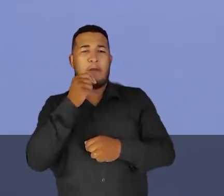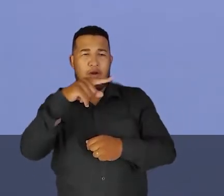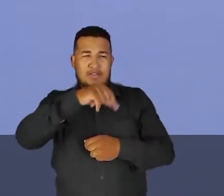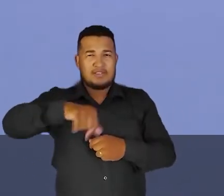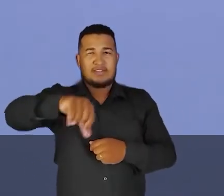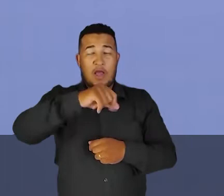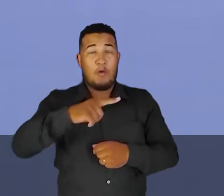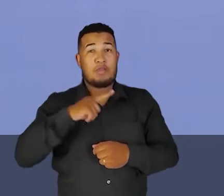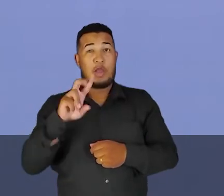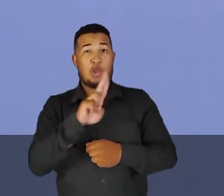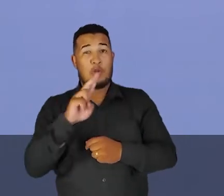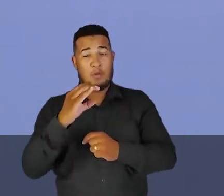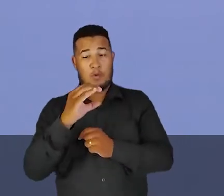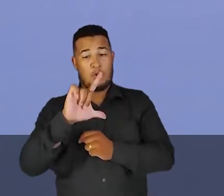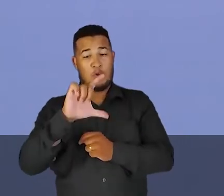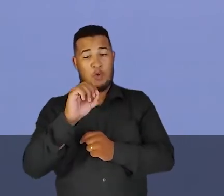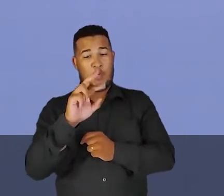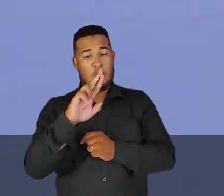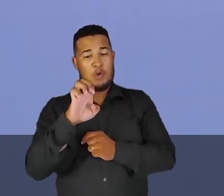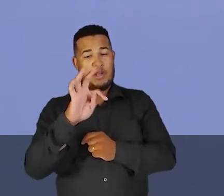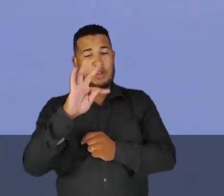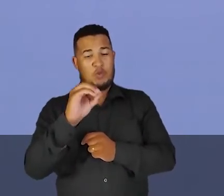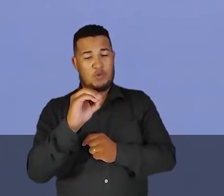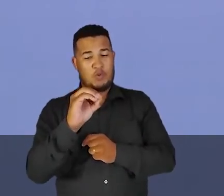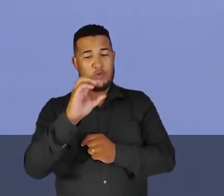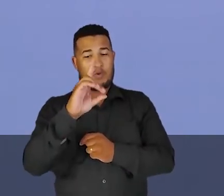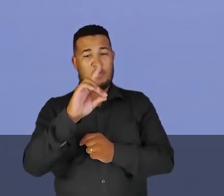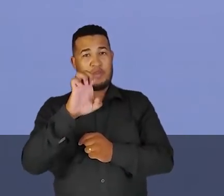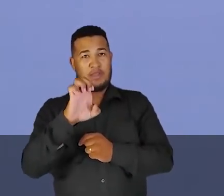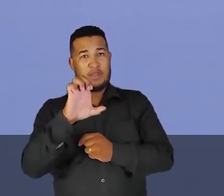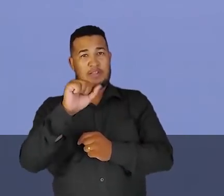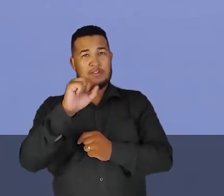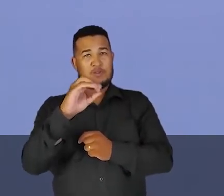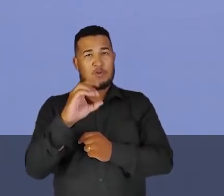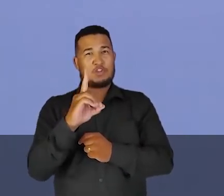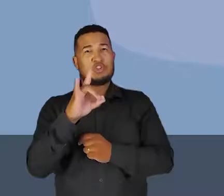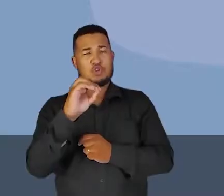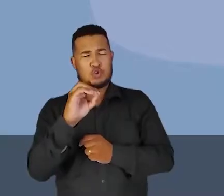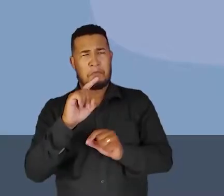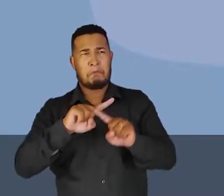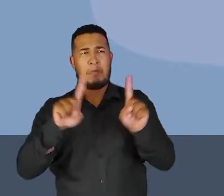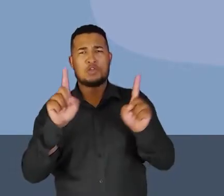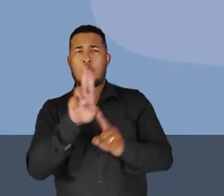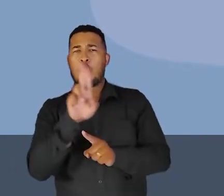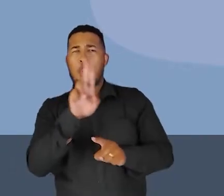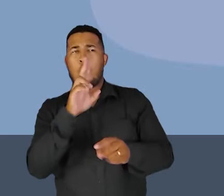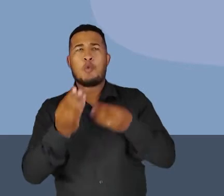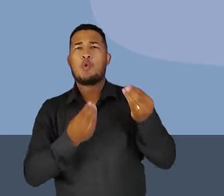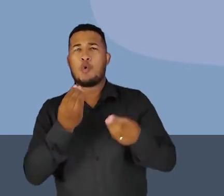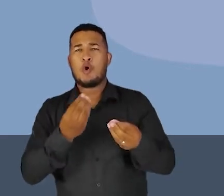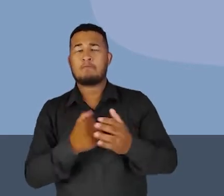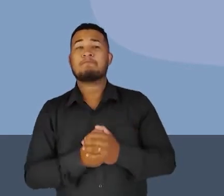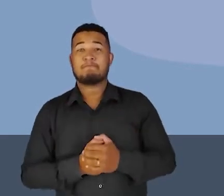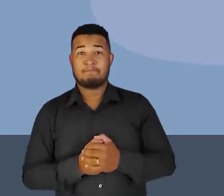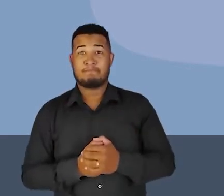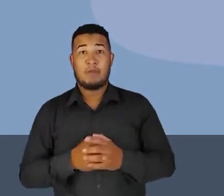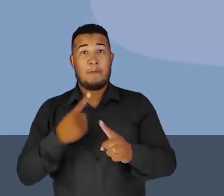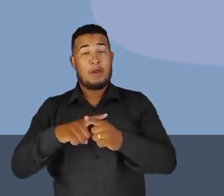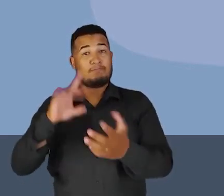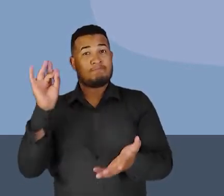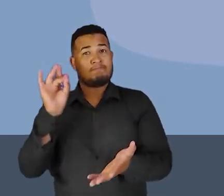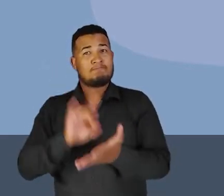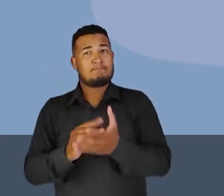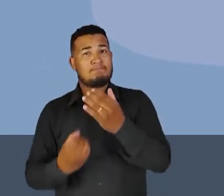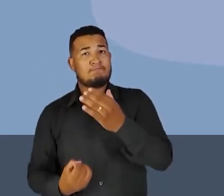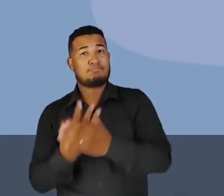cozinha tem nome cloreto de sódio. Mas a pergunta é, de onde vem esse nome? Olha para o slide. Esse nome ele vai ser originado